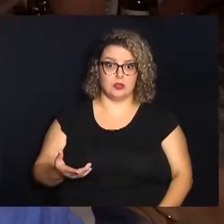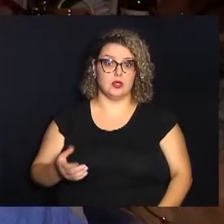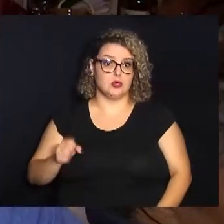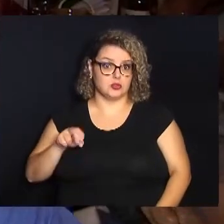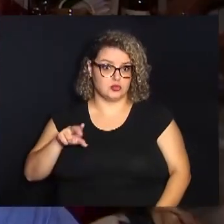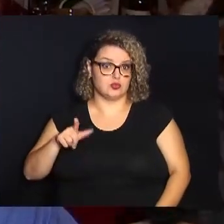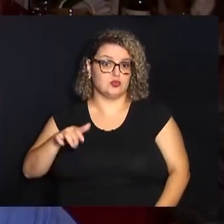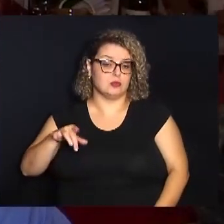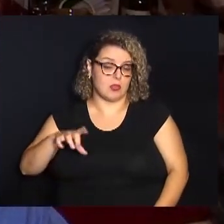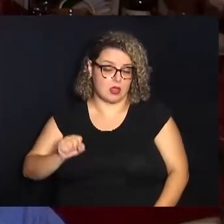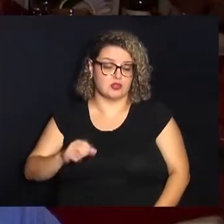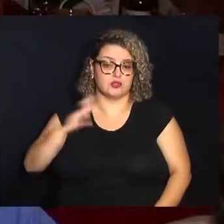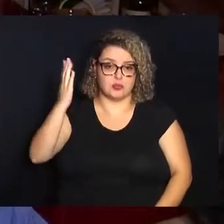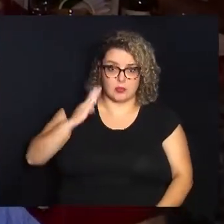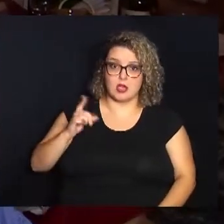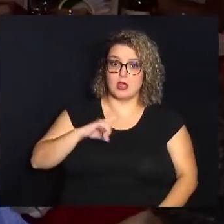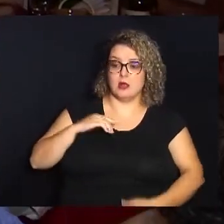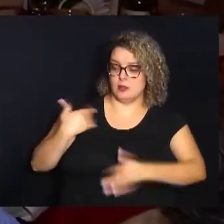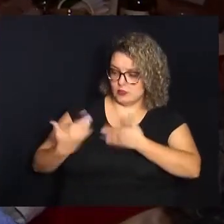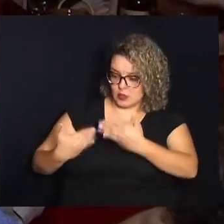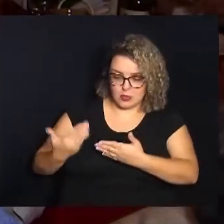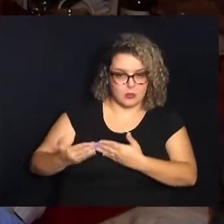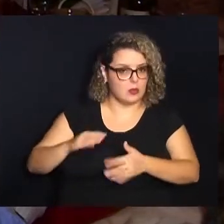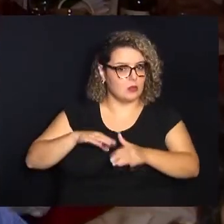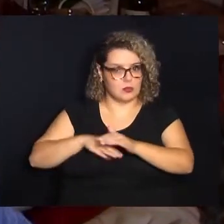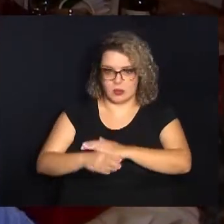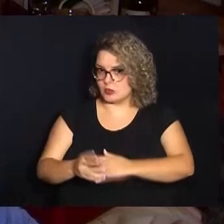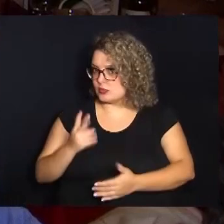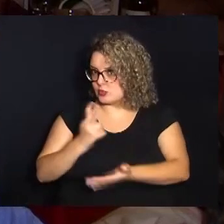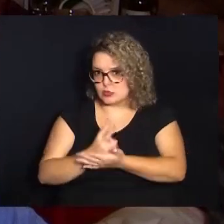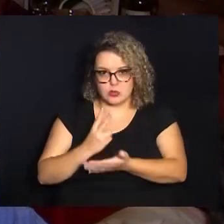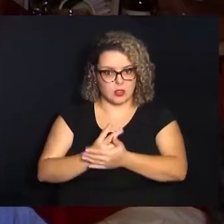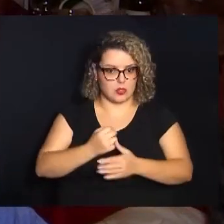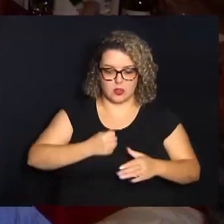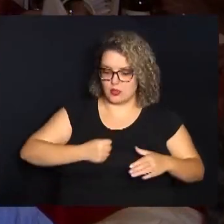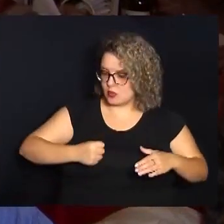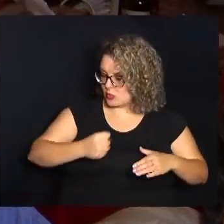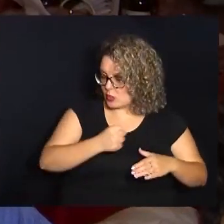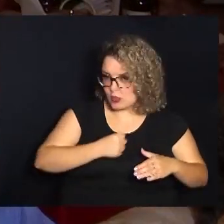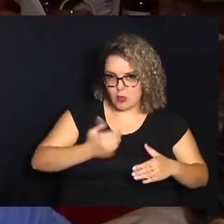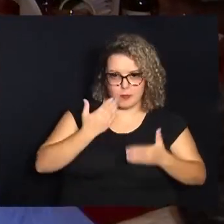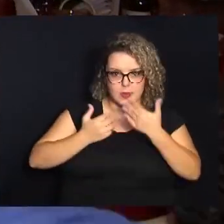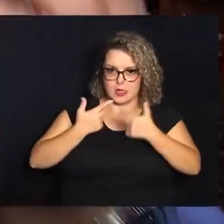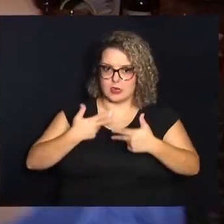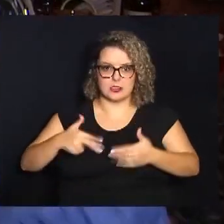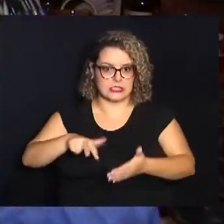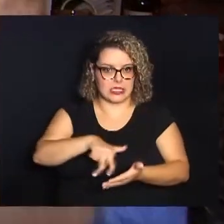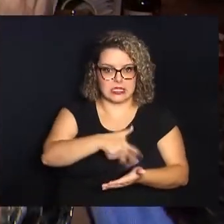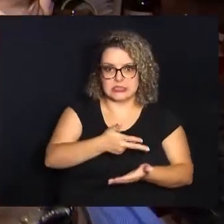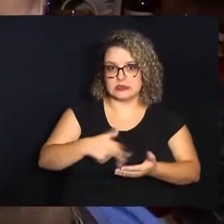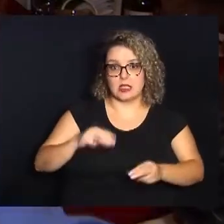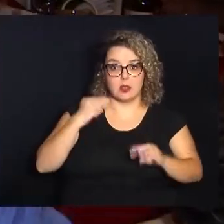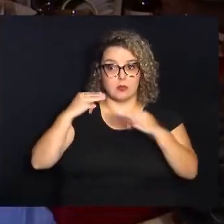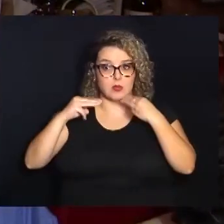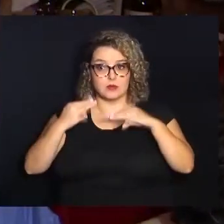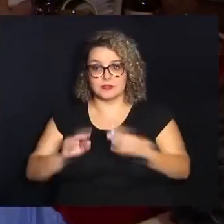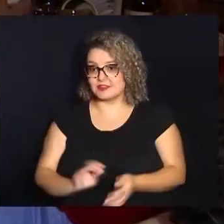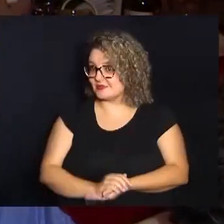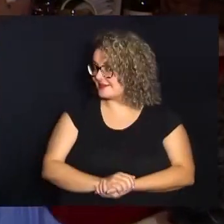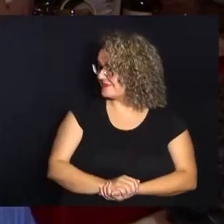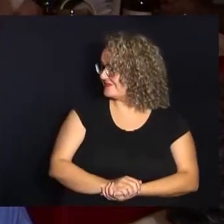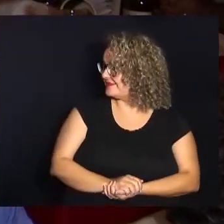Inclusive, a minha família, a origem delas, quando chegou aqui no Brasil, eles desceram em